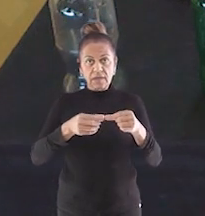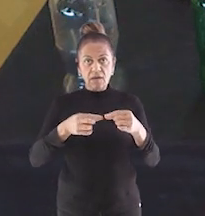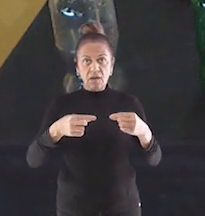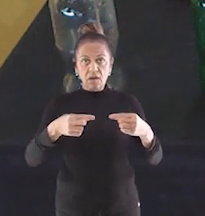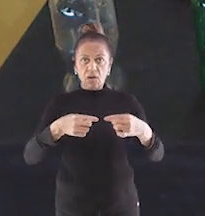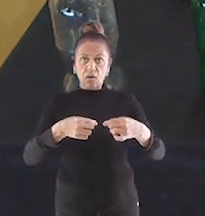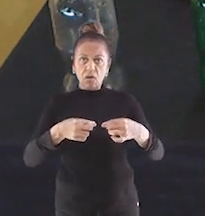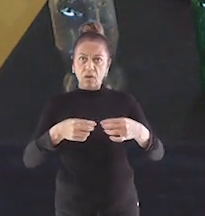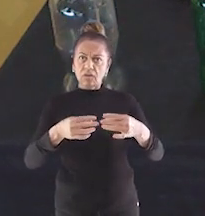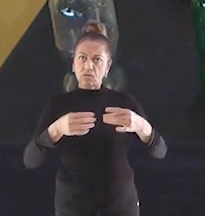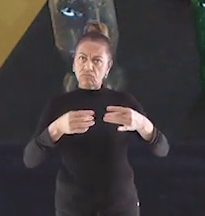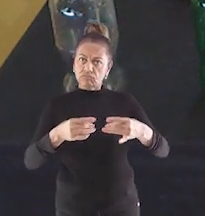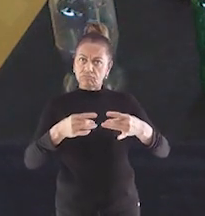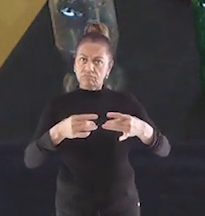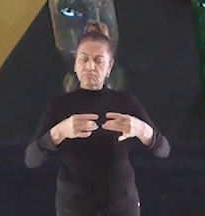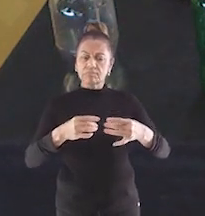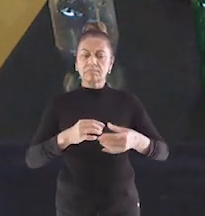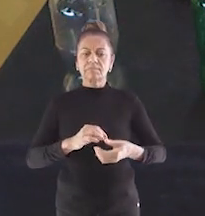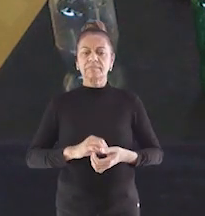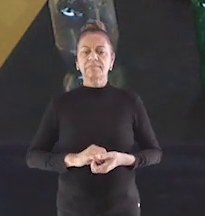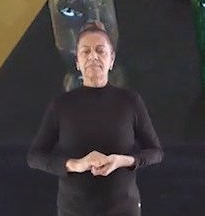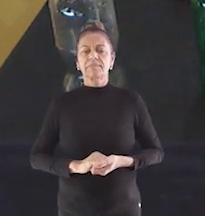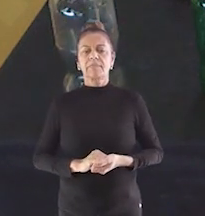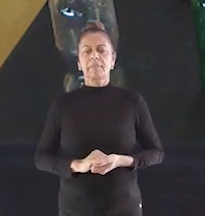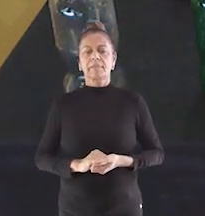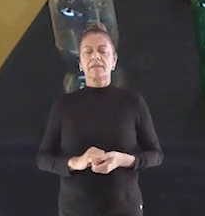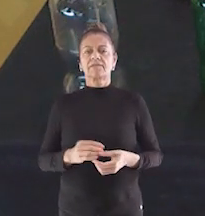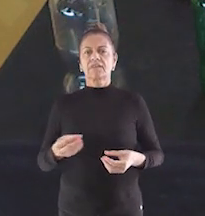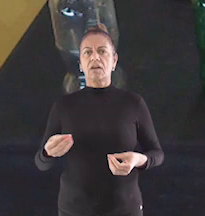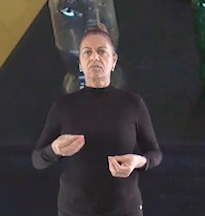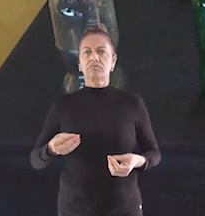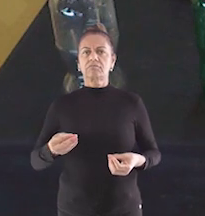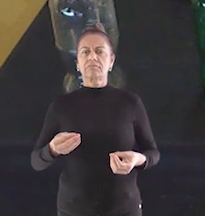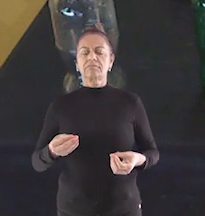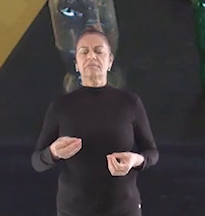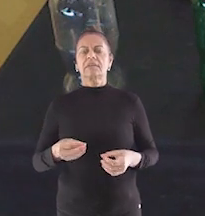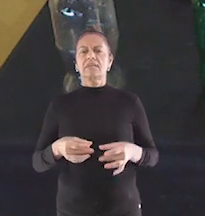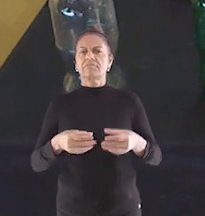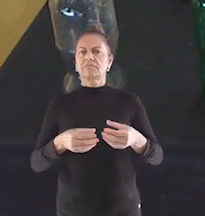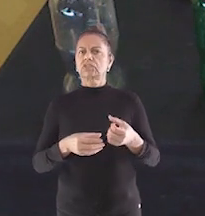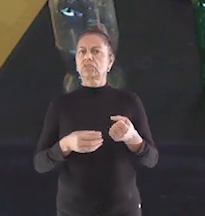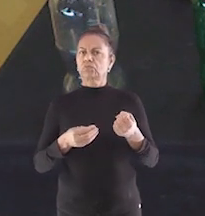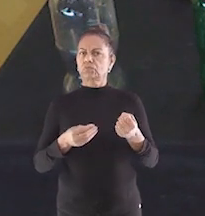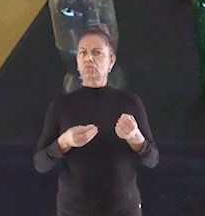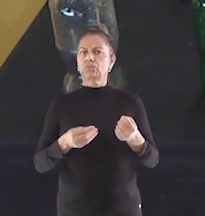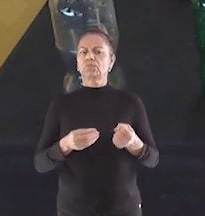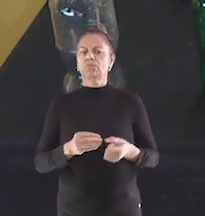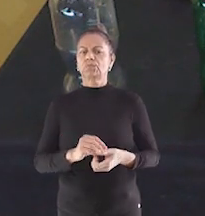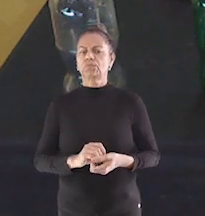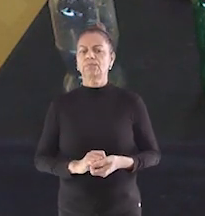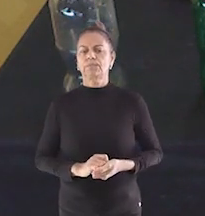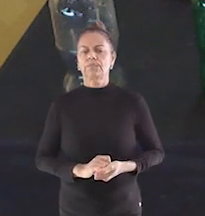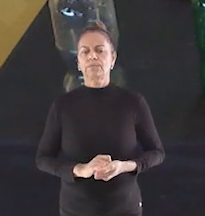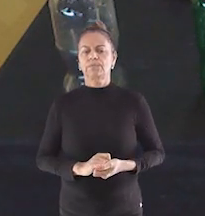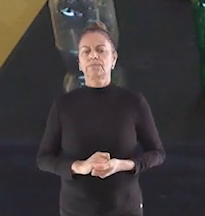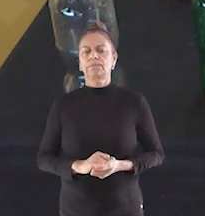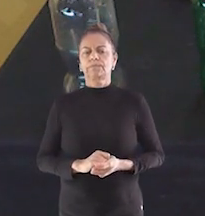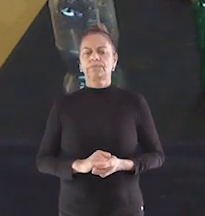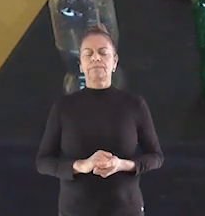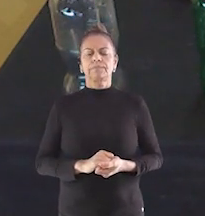Como aqui é TV, eu já tenho o modelinho pronto aqui para mostrar como fica. A garrafinha fica bem